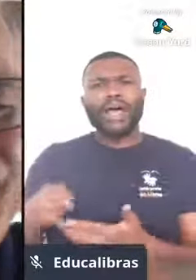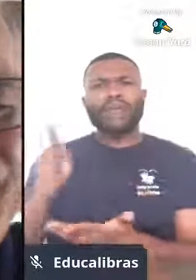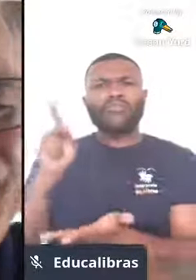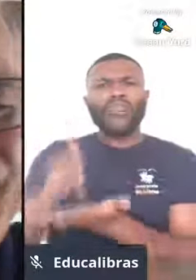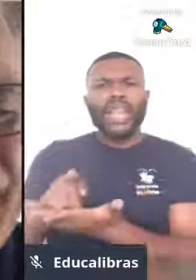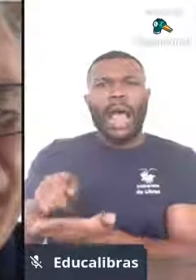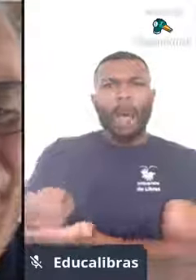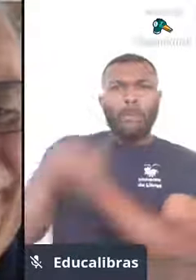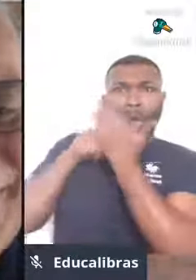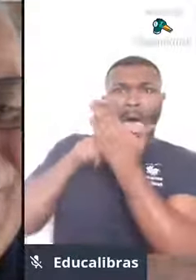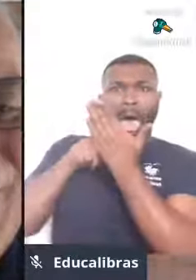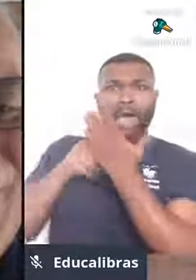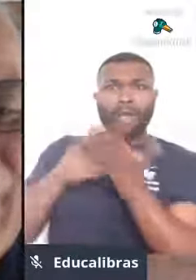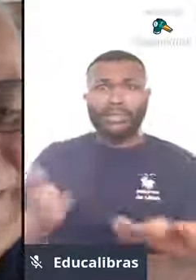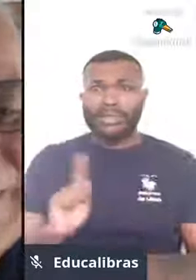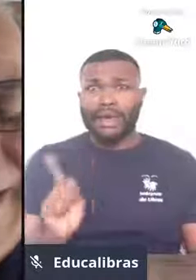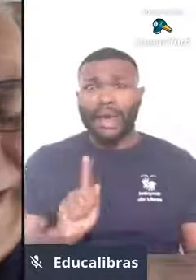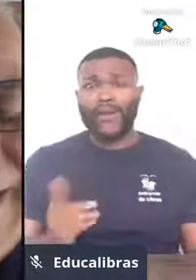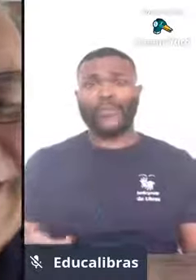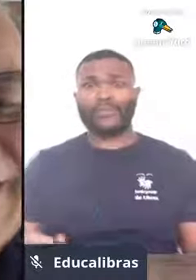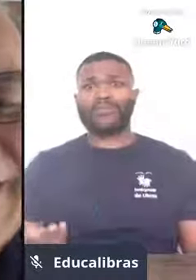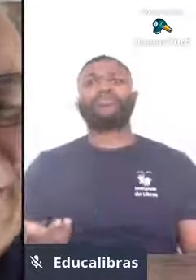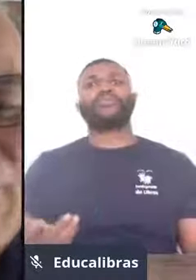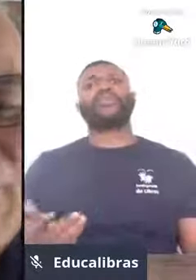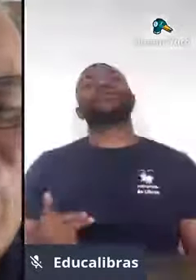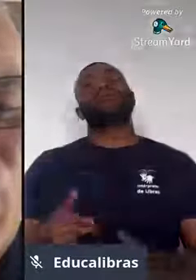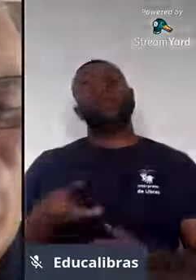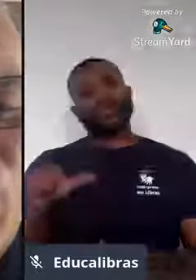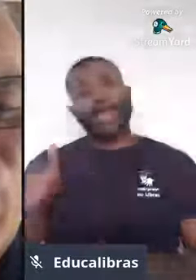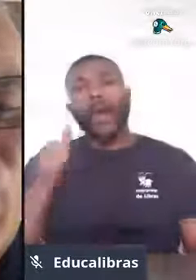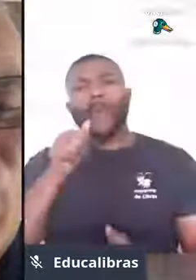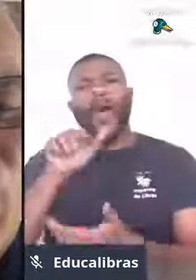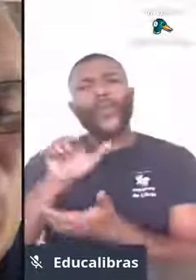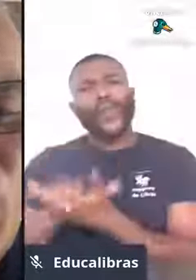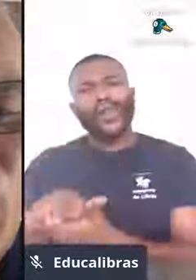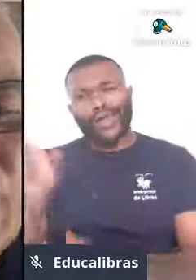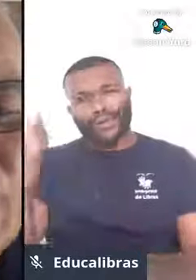só. Mas, não, foi a paciência da minha esposa,